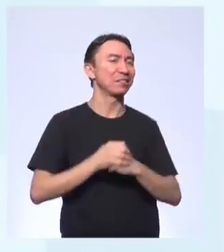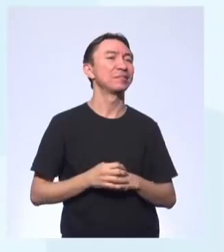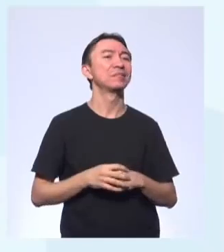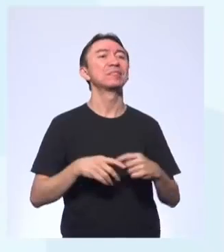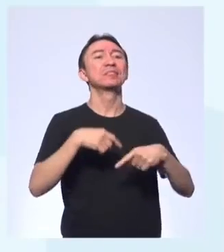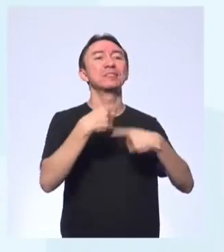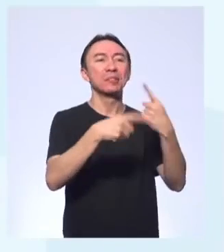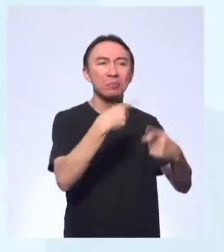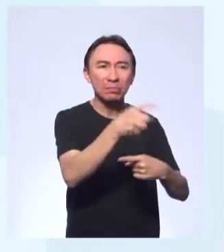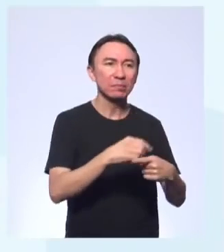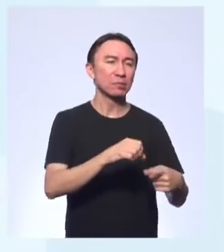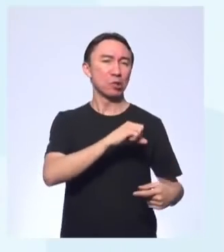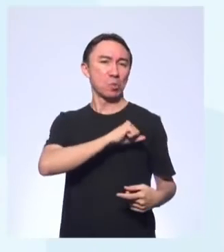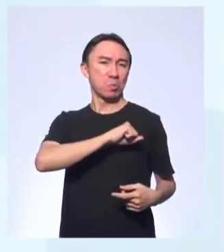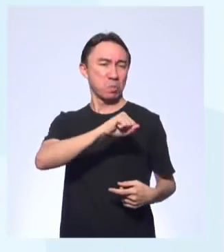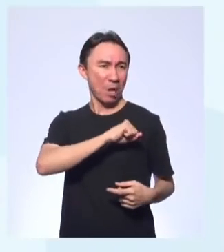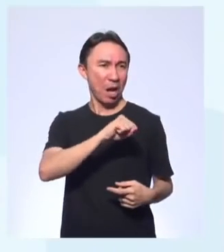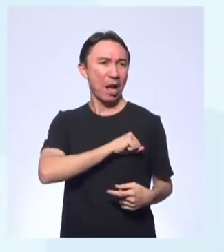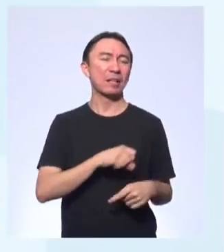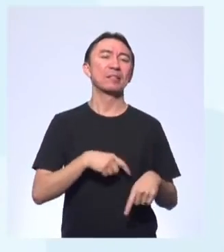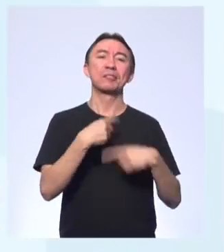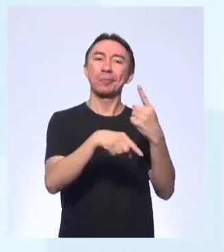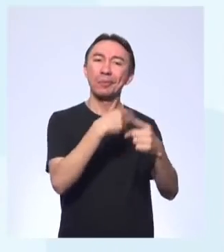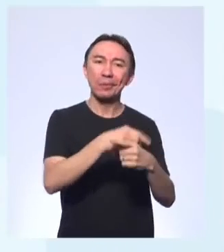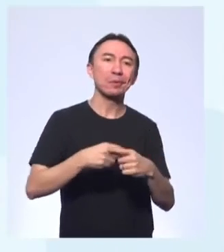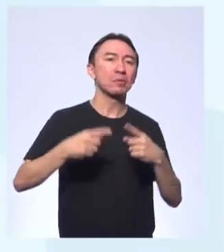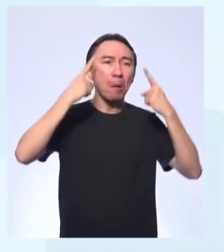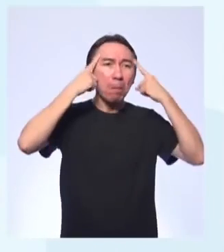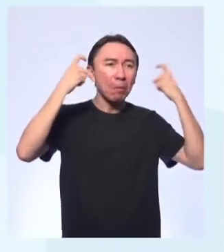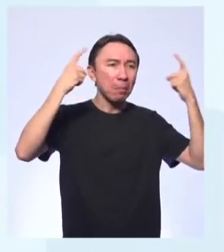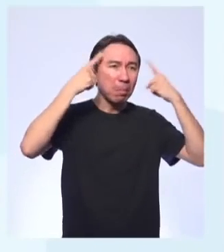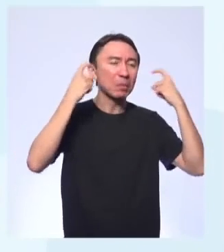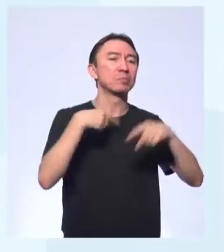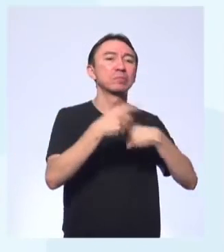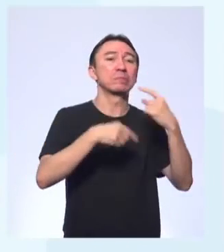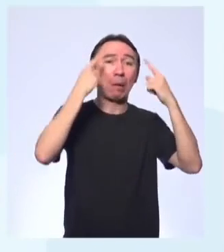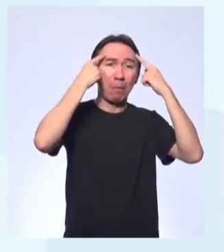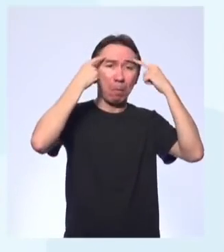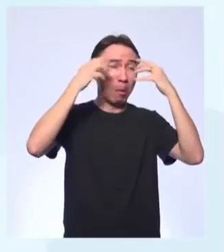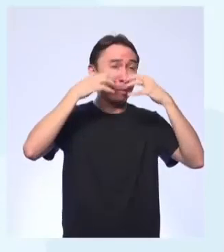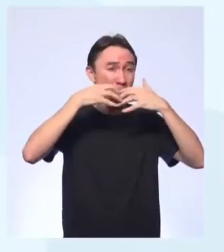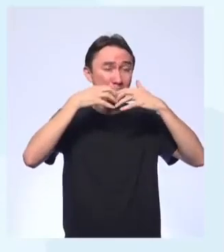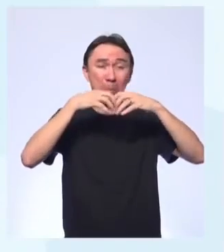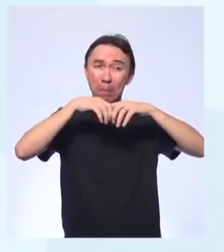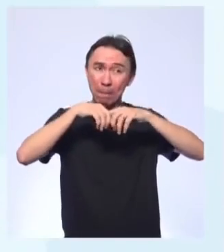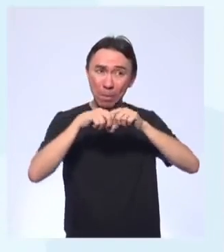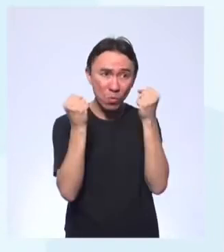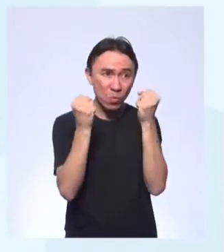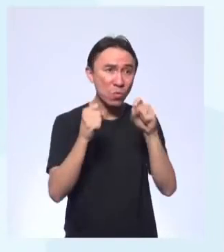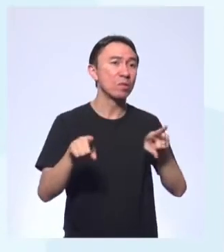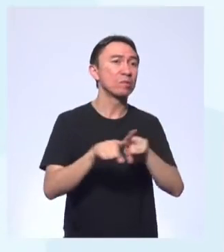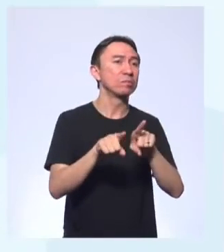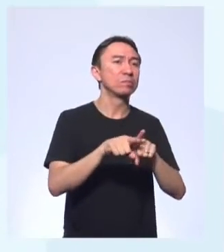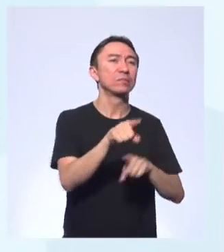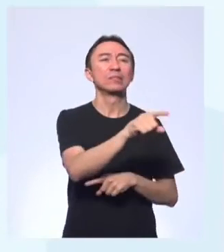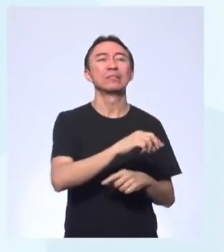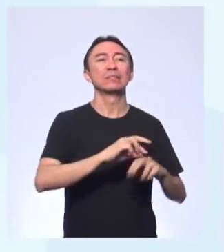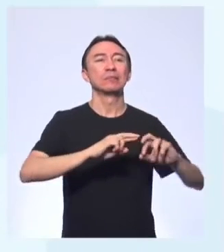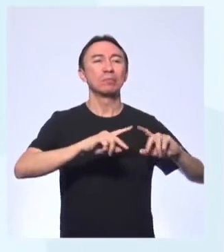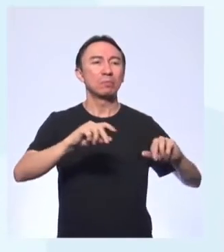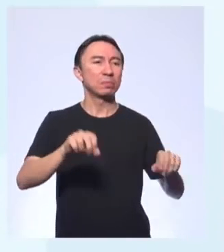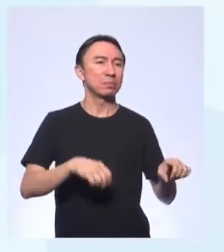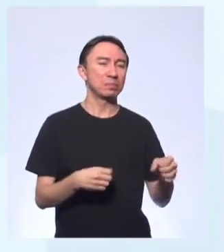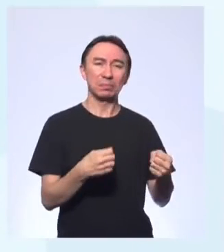depois agressões, acidente cerebrovascular e acidente de transporte terrestre. Então, quando a gente pensa nessas coisas aí, a gente